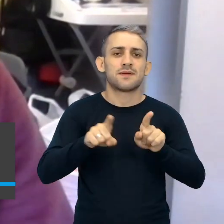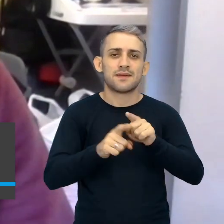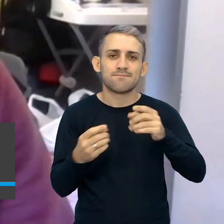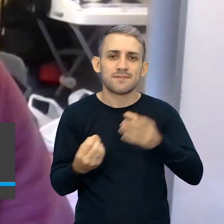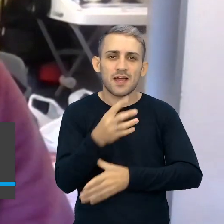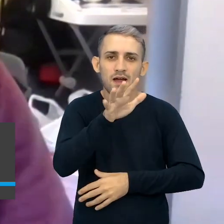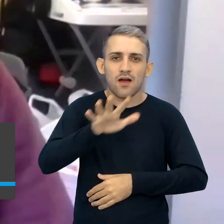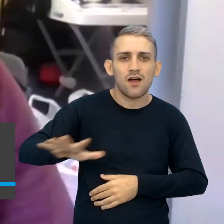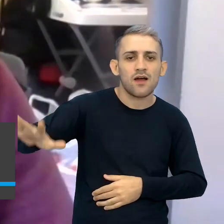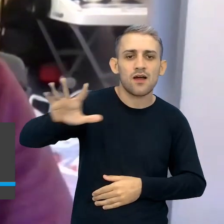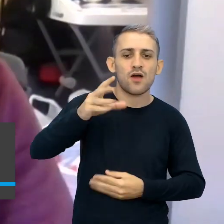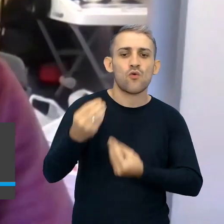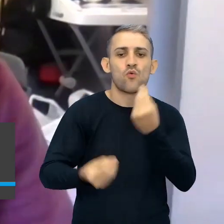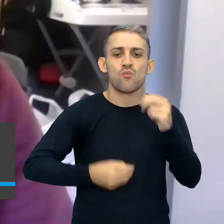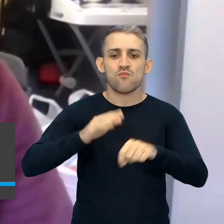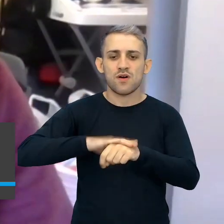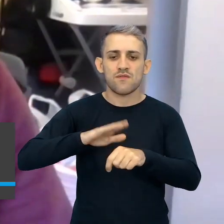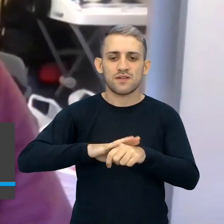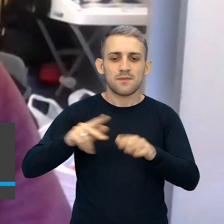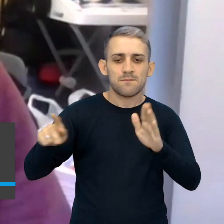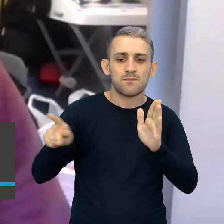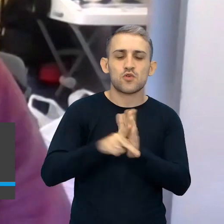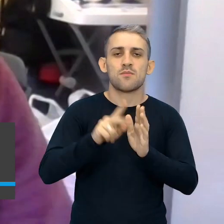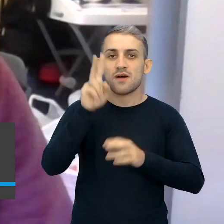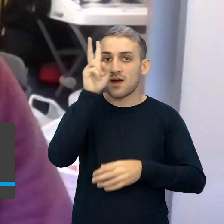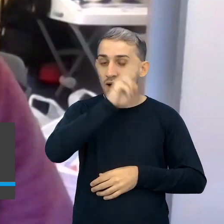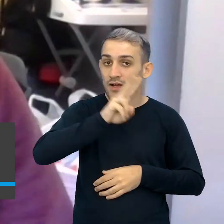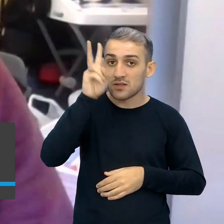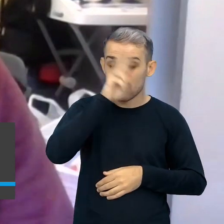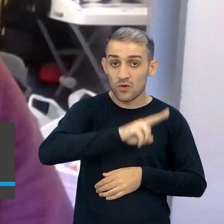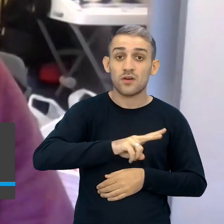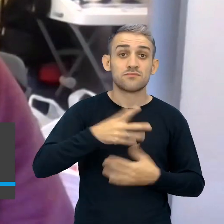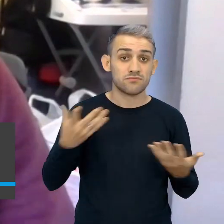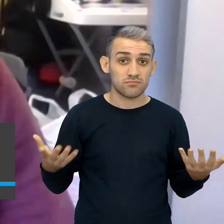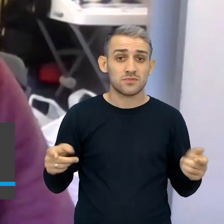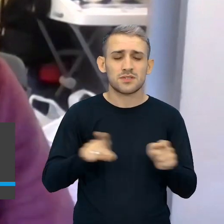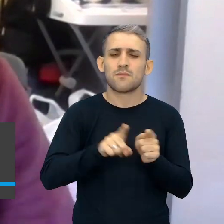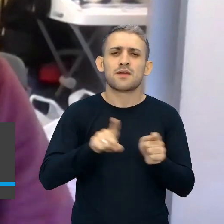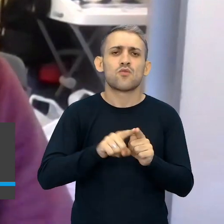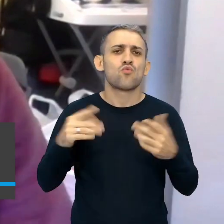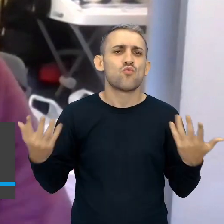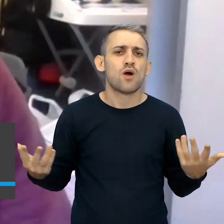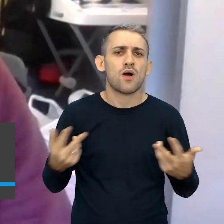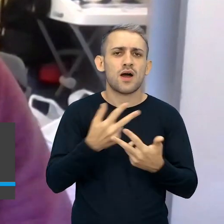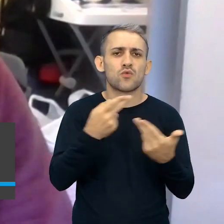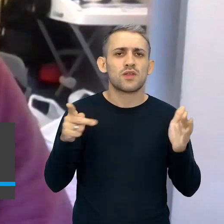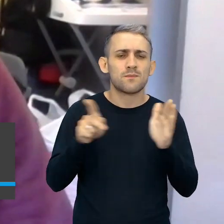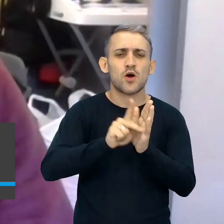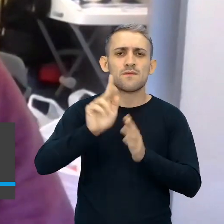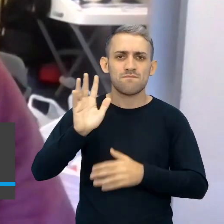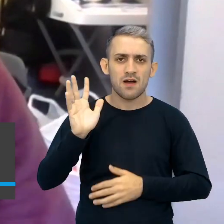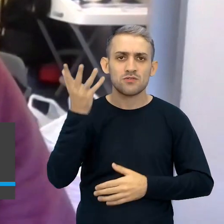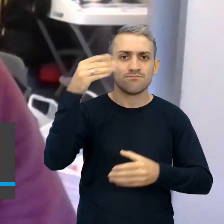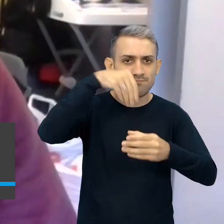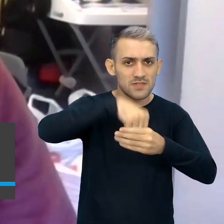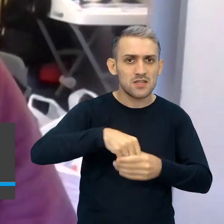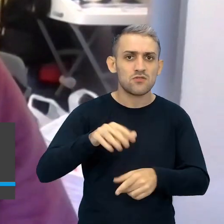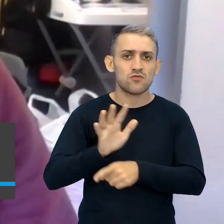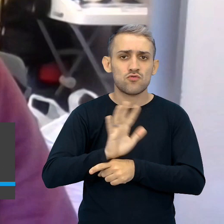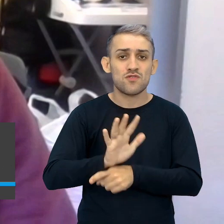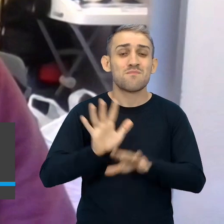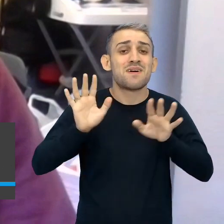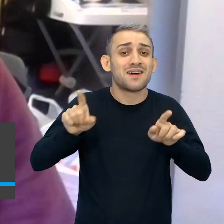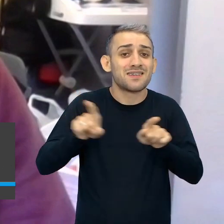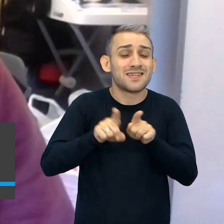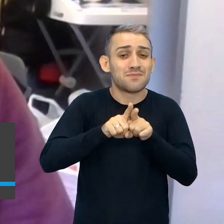cenários envolvidos, o como é que funciona esse universo da história, quais são os eventos que vão acontecer, mas eu também